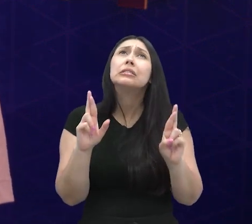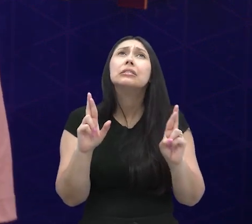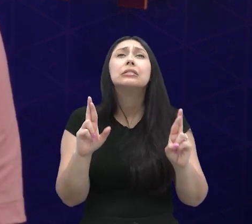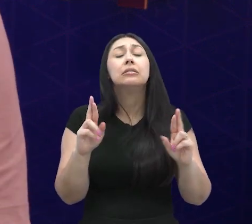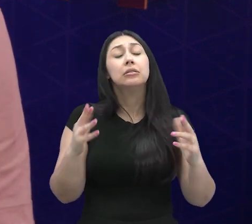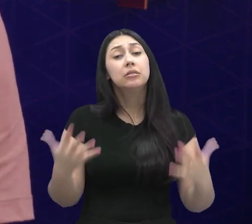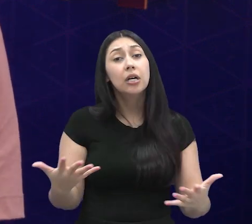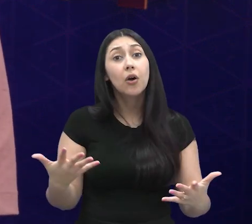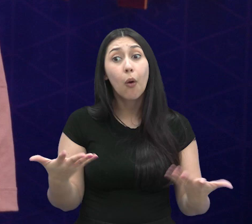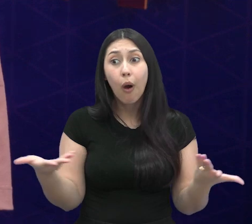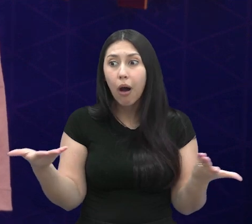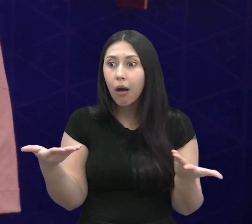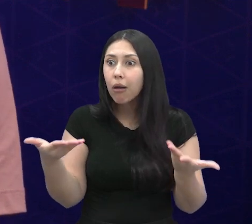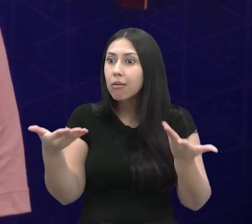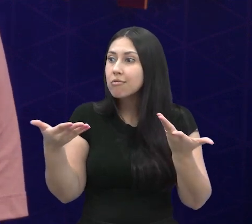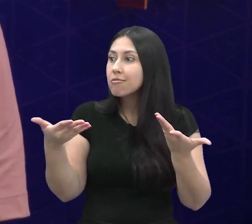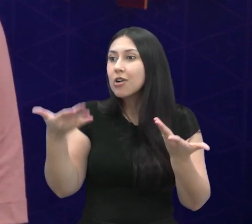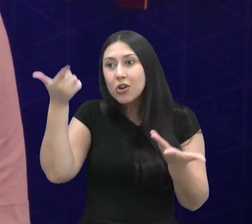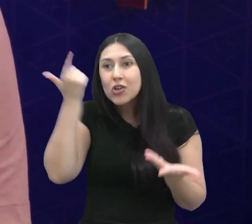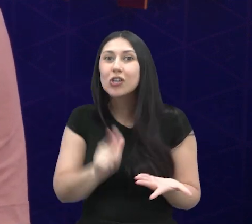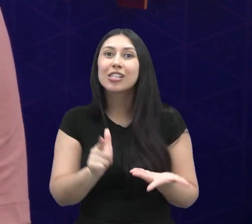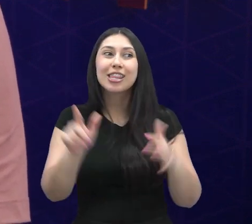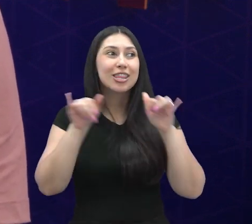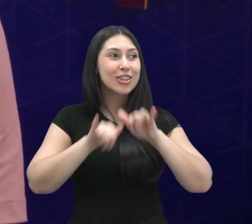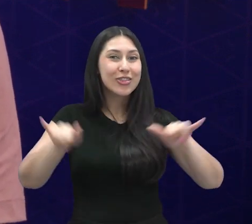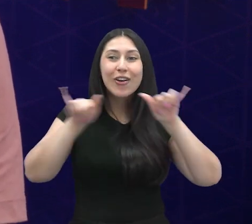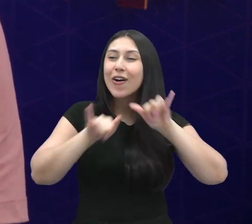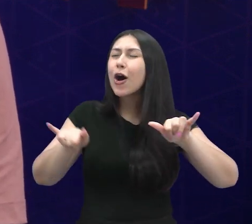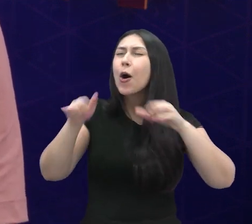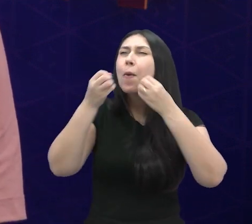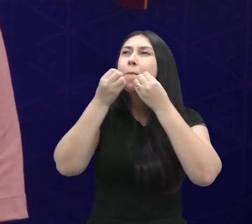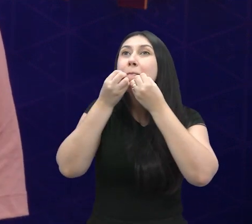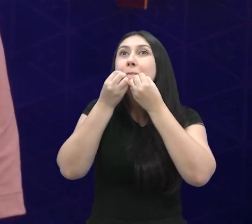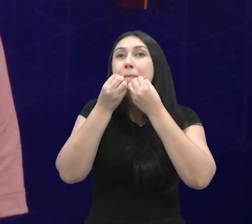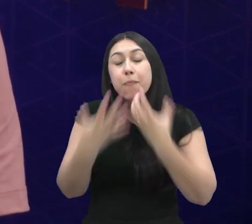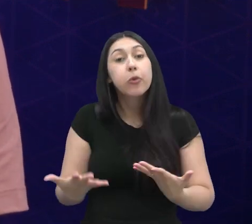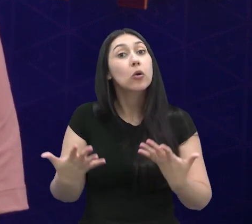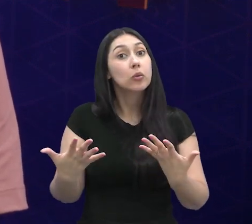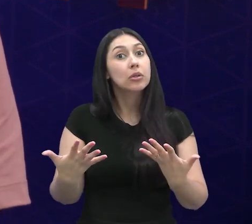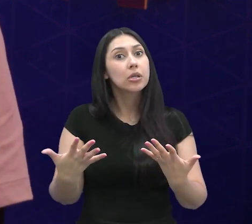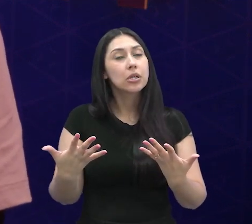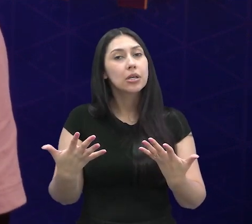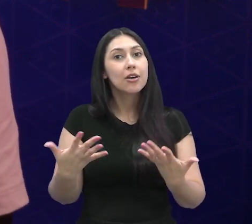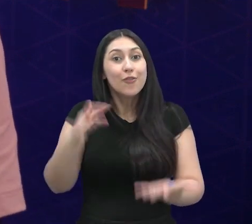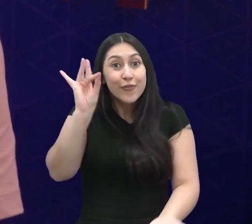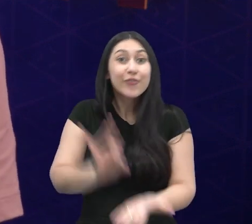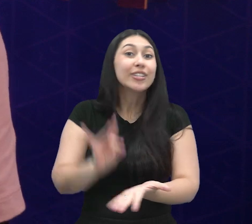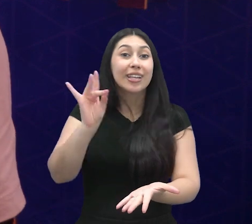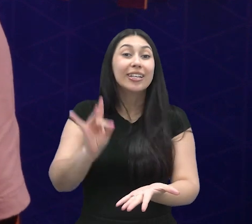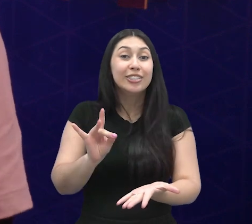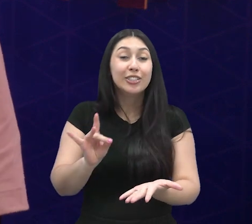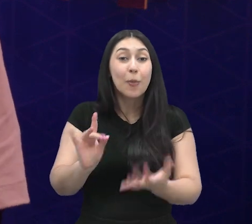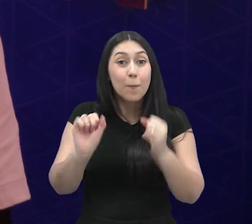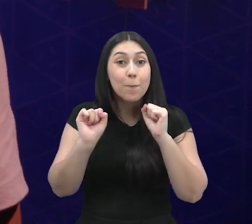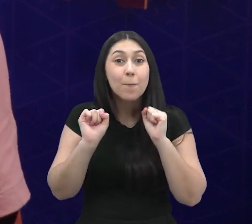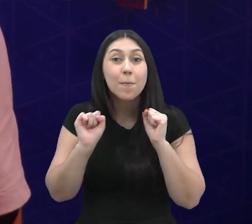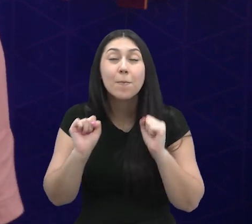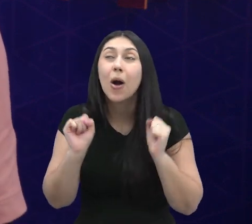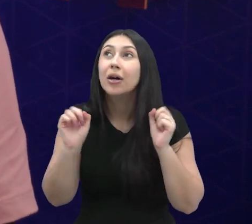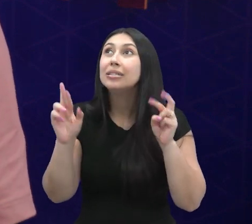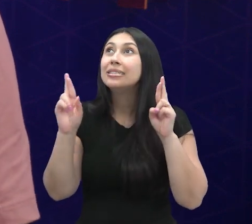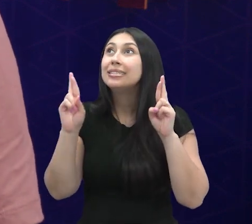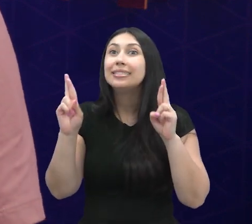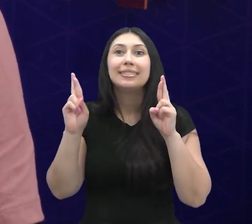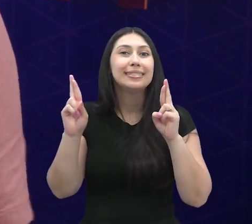há meses, e quando finalmente a gente conseguiu dar uma notícia que realmente agora não é